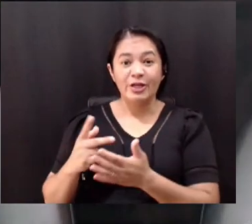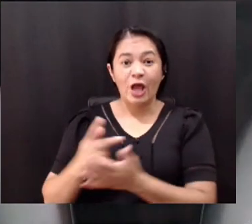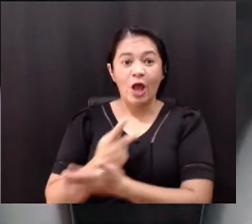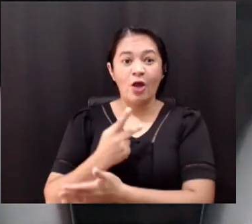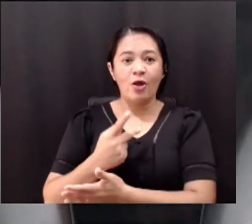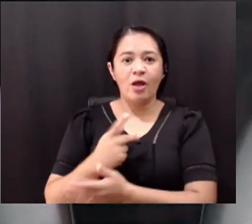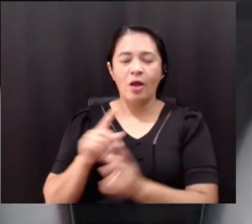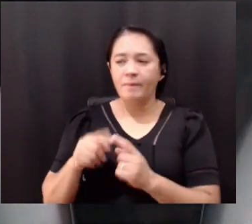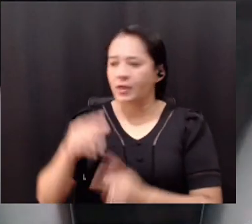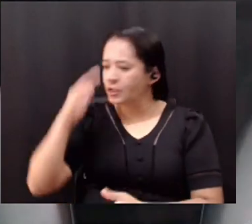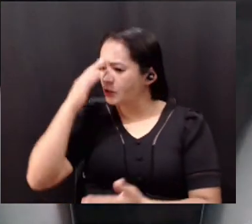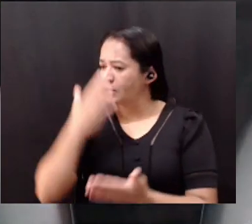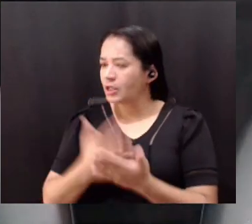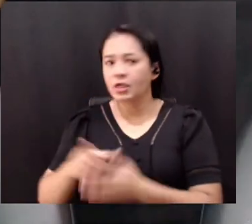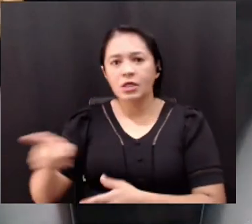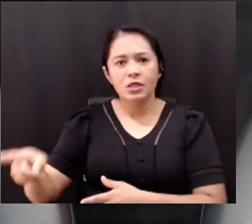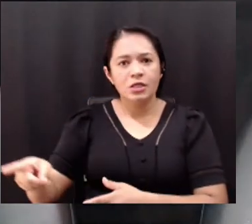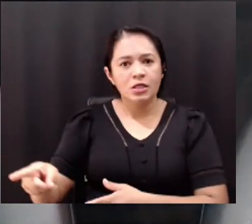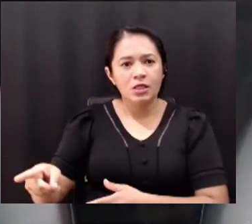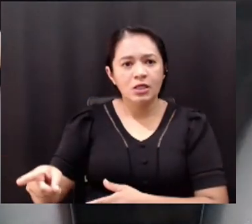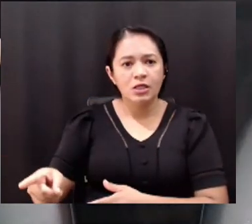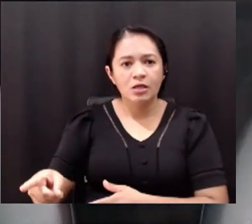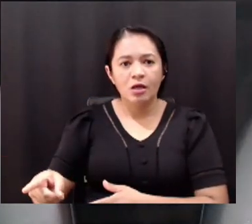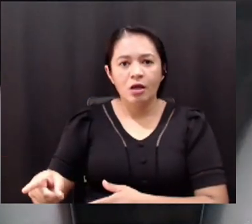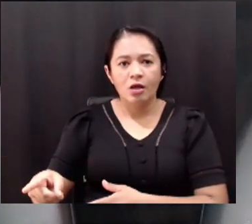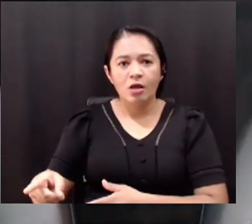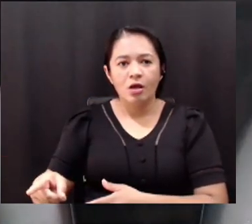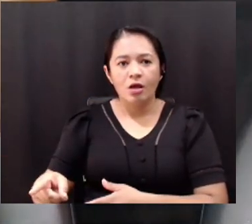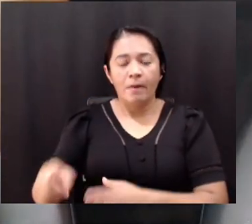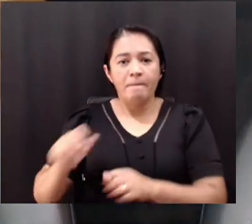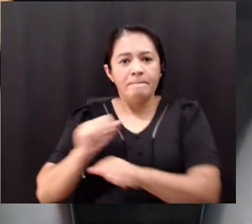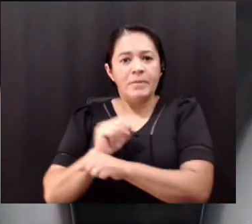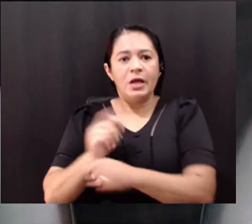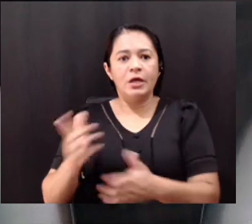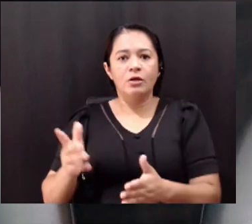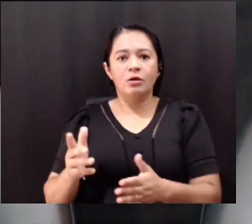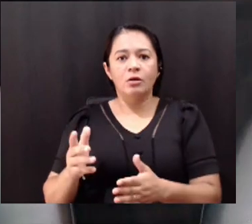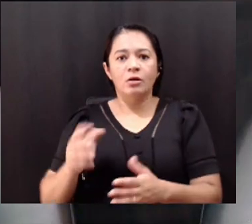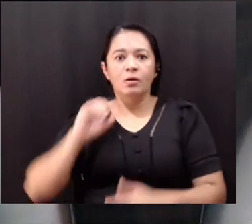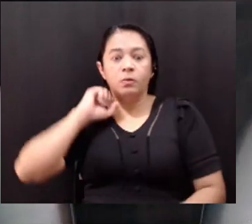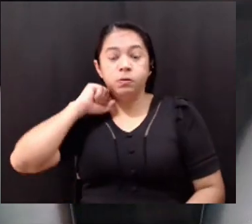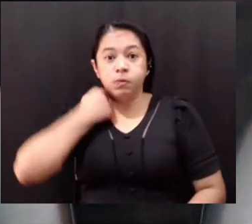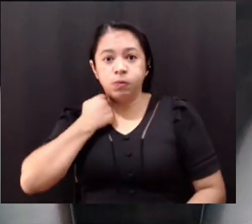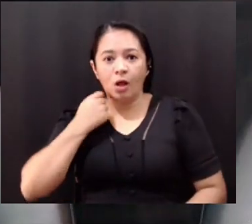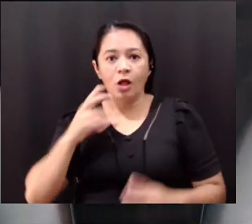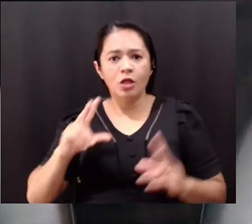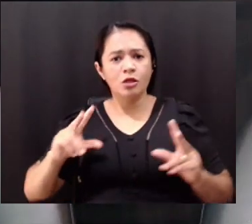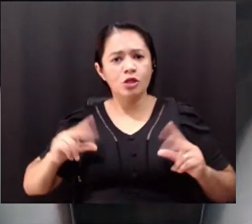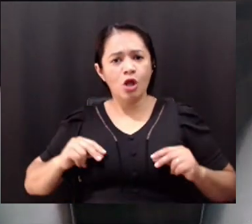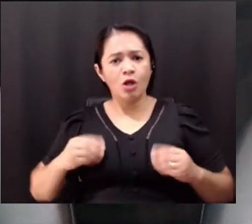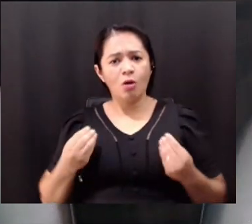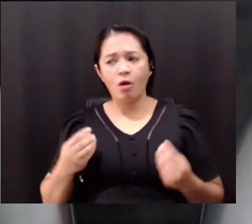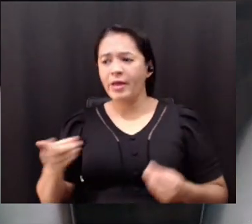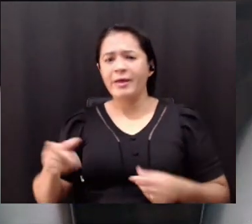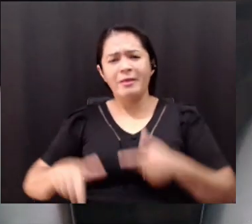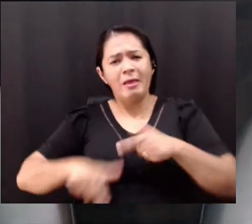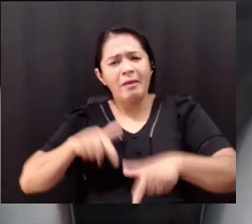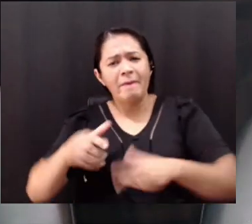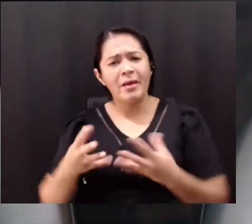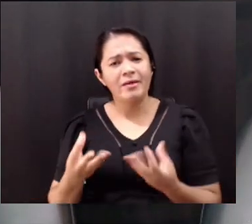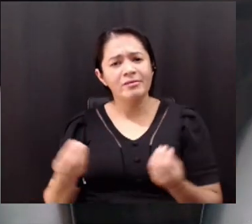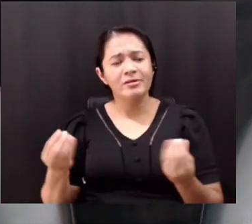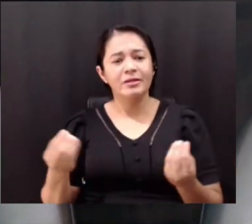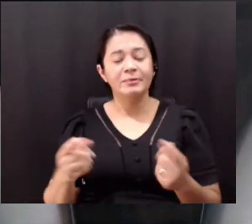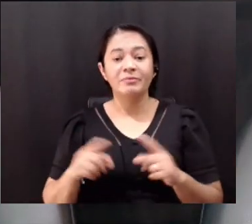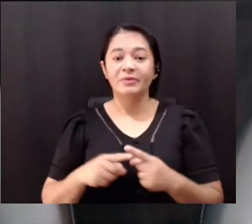que a fulana, o fulano parou, teve um colapso, nossa, mas produz tanto. Só que a pessoa não vê que, assim, às vezes,